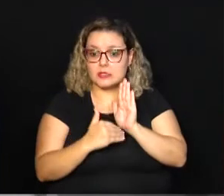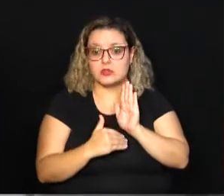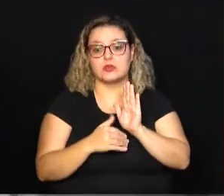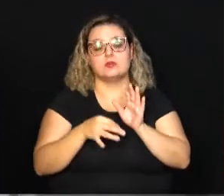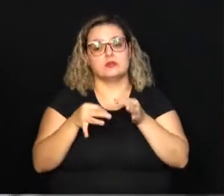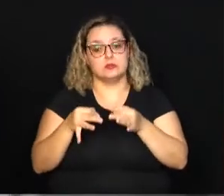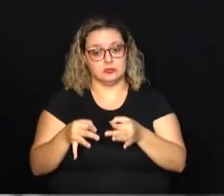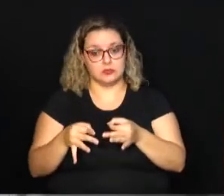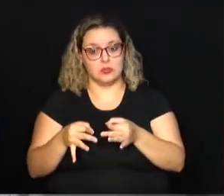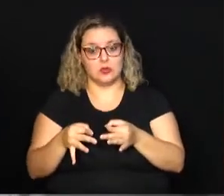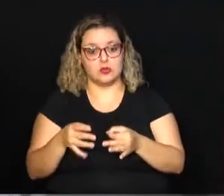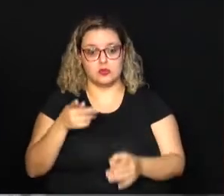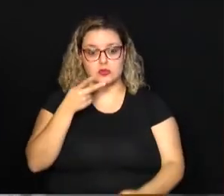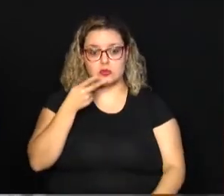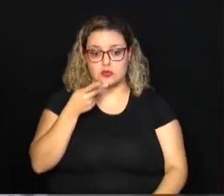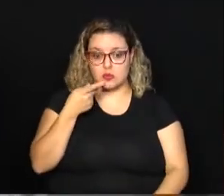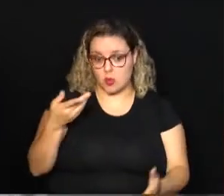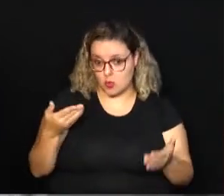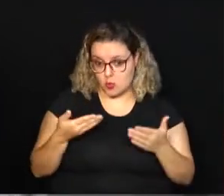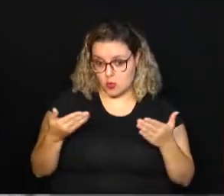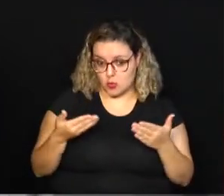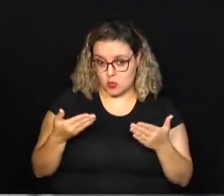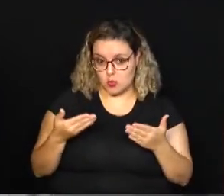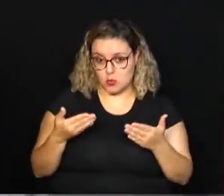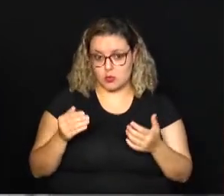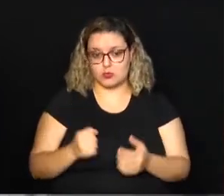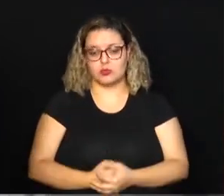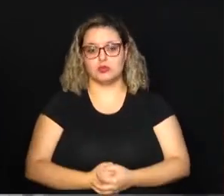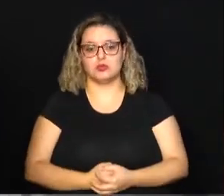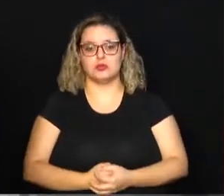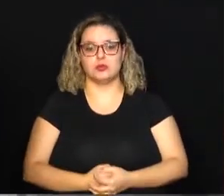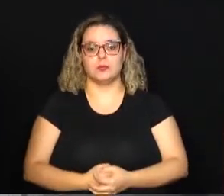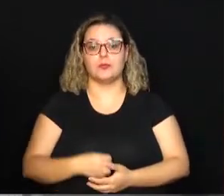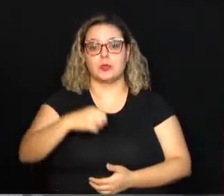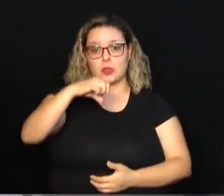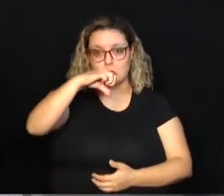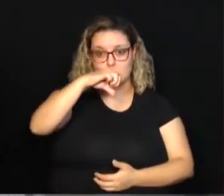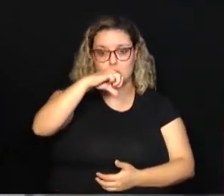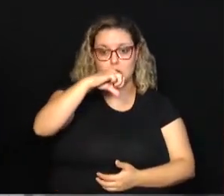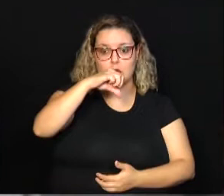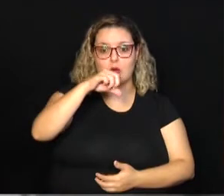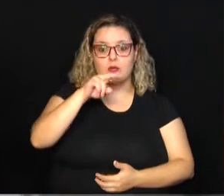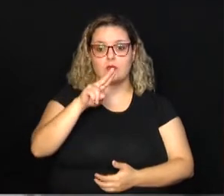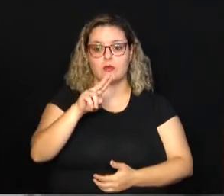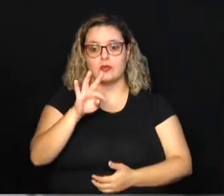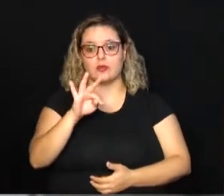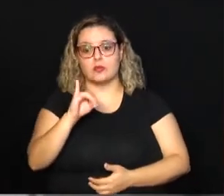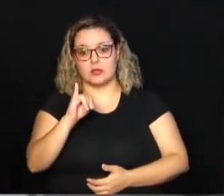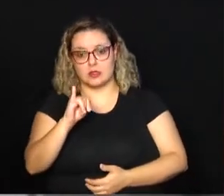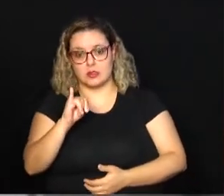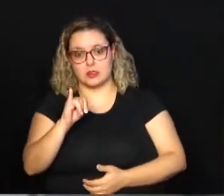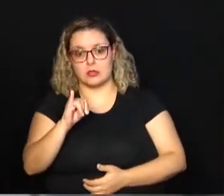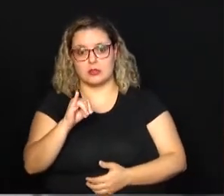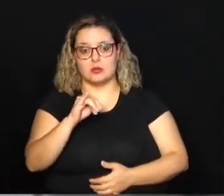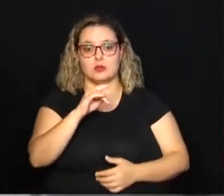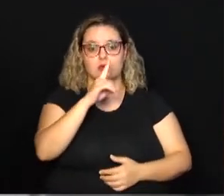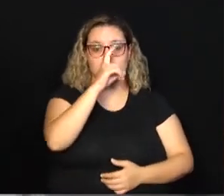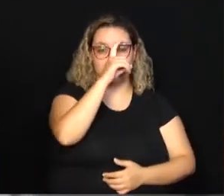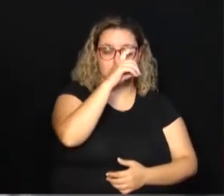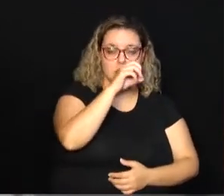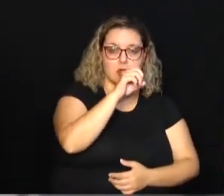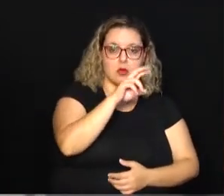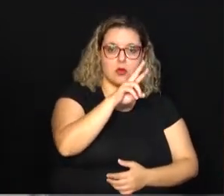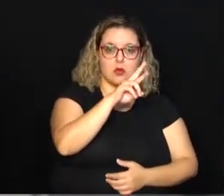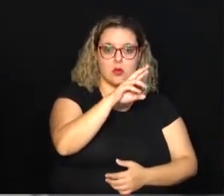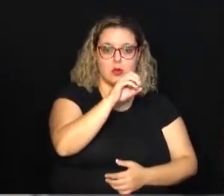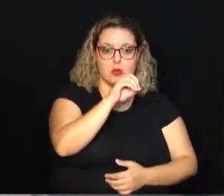senhor falou, hoje nós temos de ter 9 UTIs no Hospital Ouro Verde, se eu entendi bem. No Mário